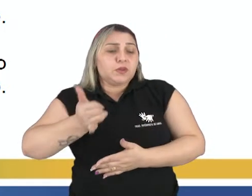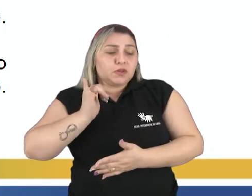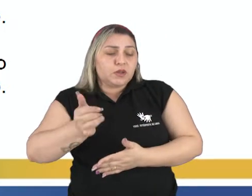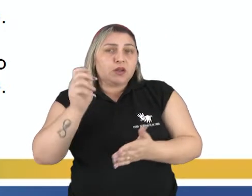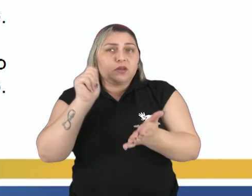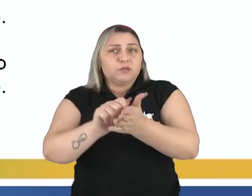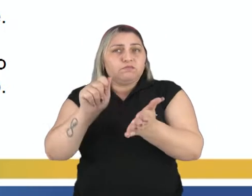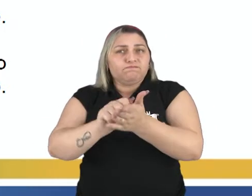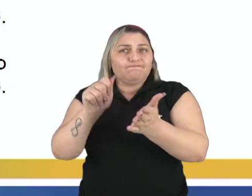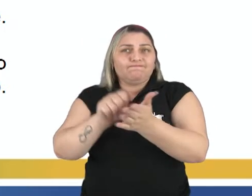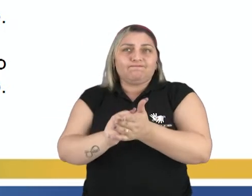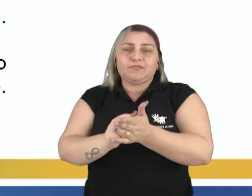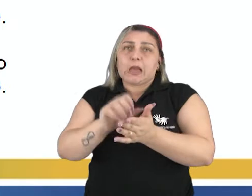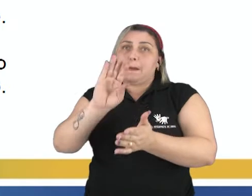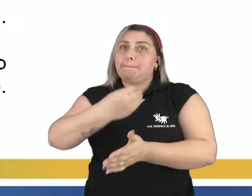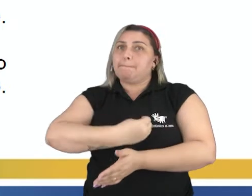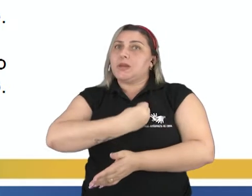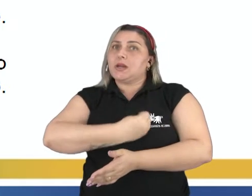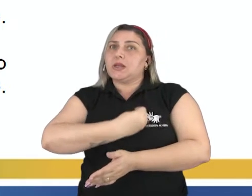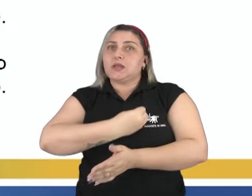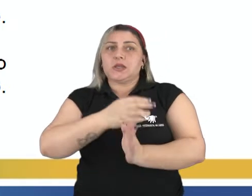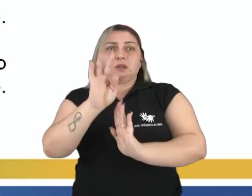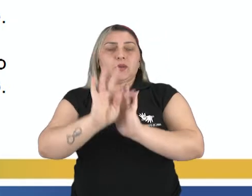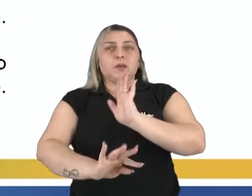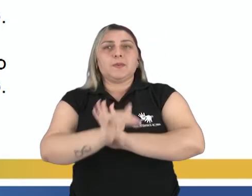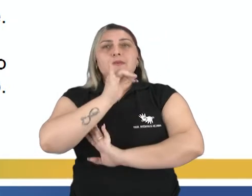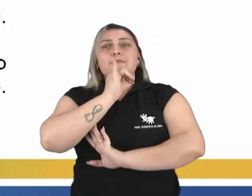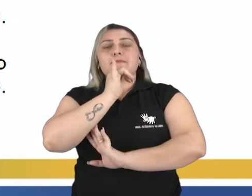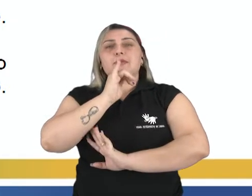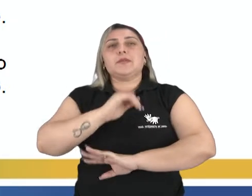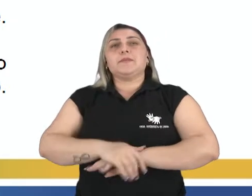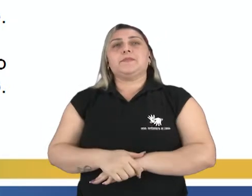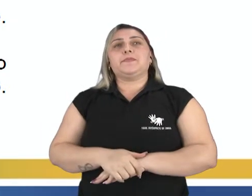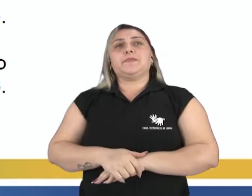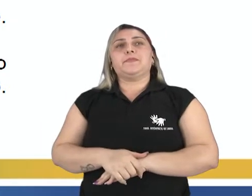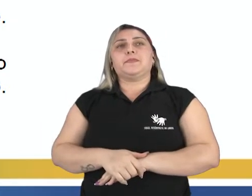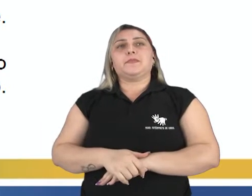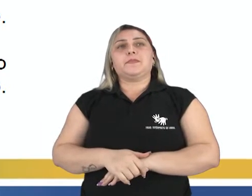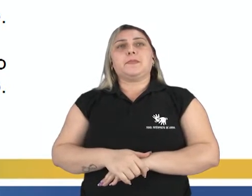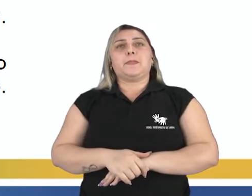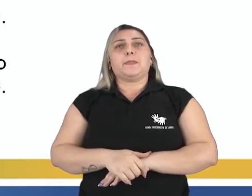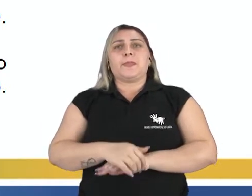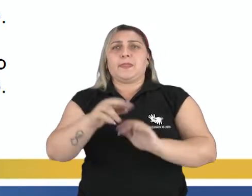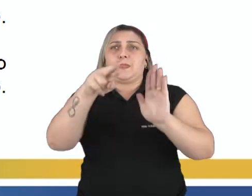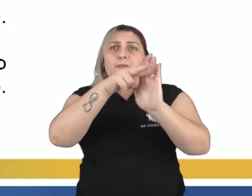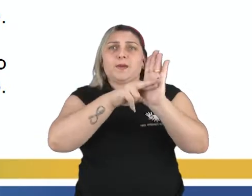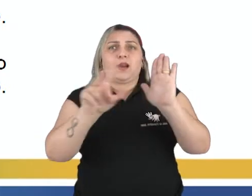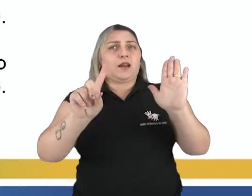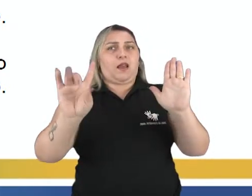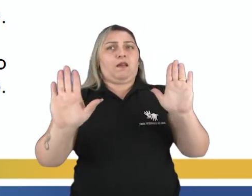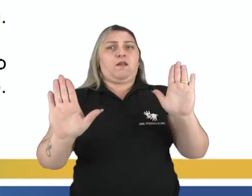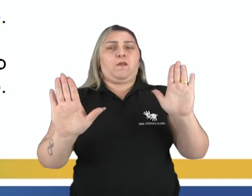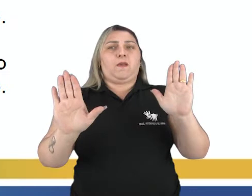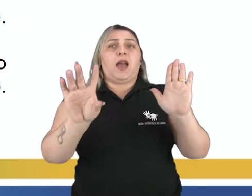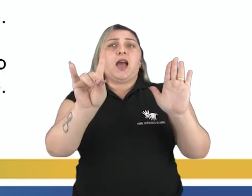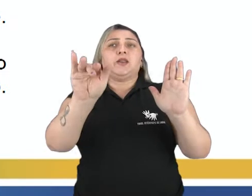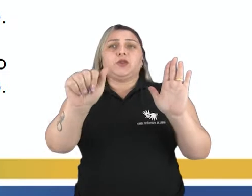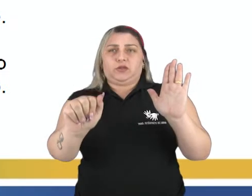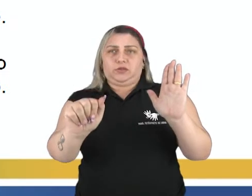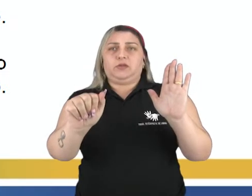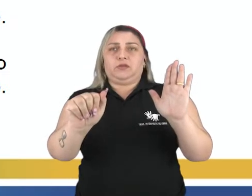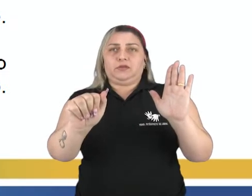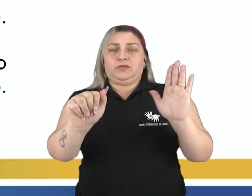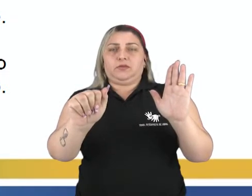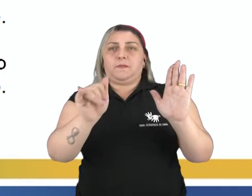história ou seja não vai estar presente lá no texto por exemplo não que seja uma regra né Por exemplo a data